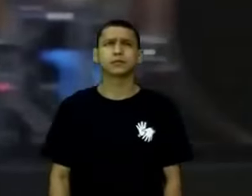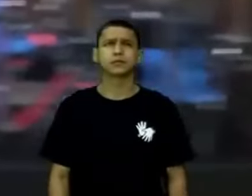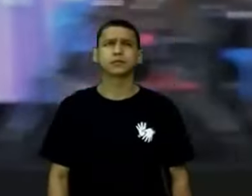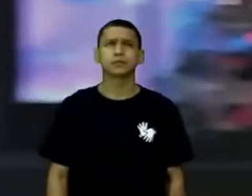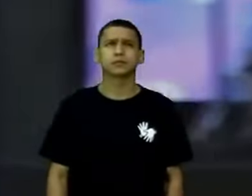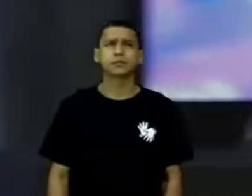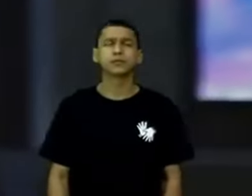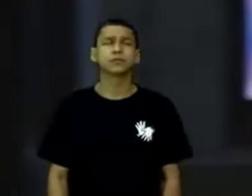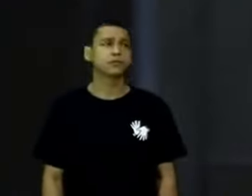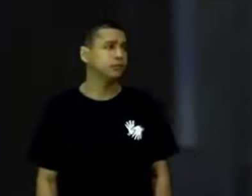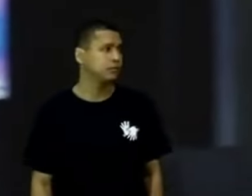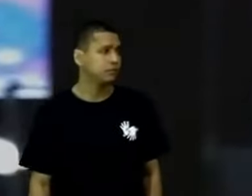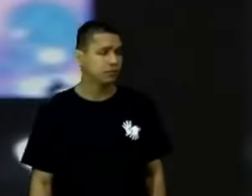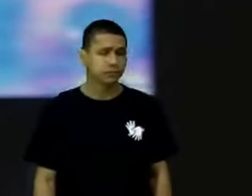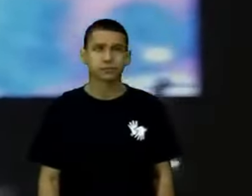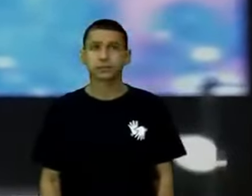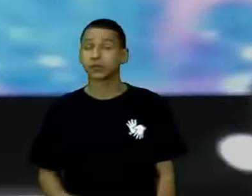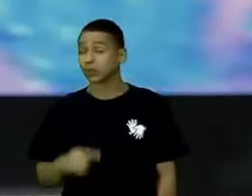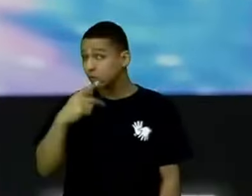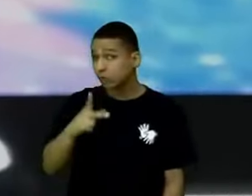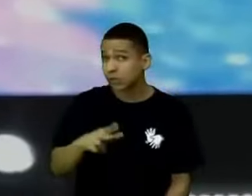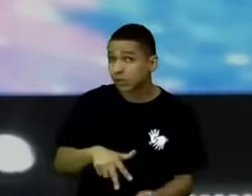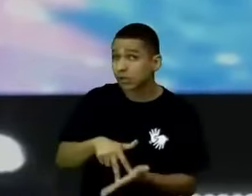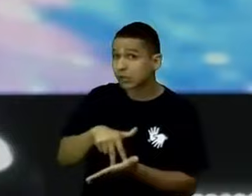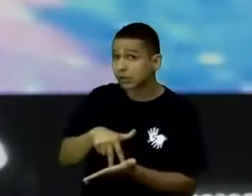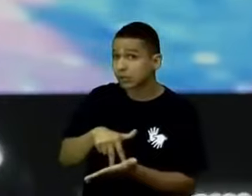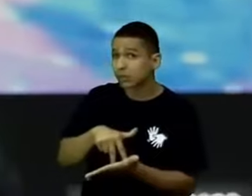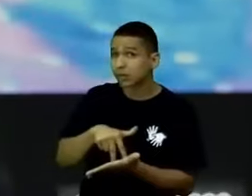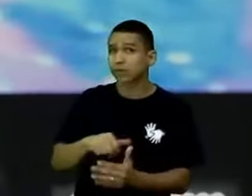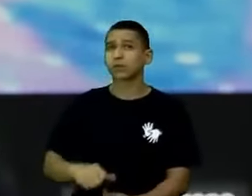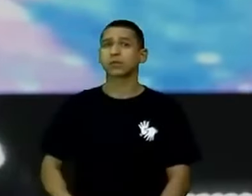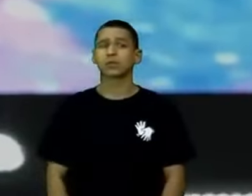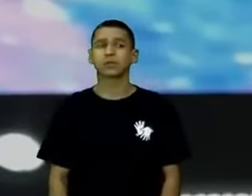mas eu vim dizer para você que se você souber o teu lugar,